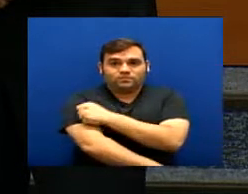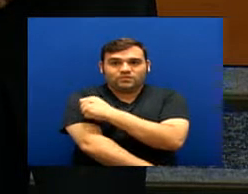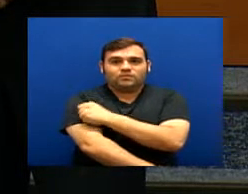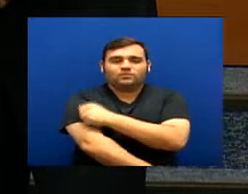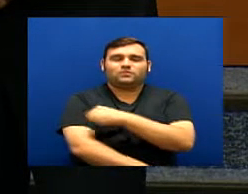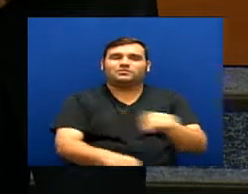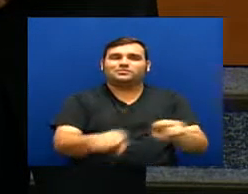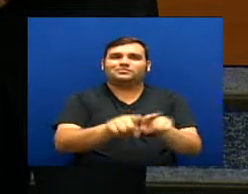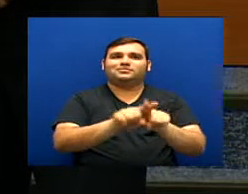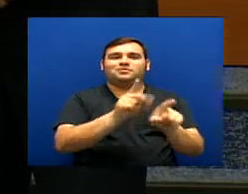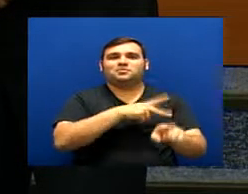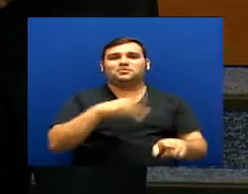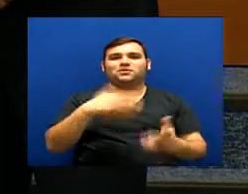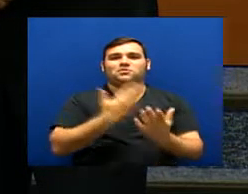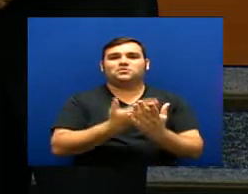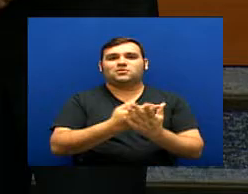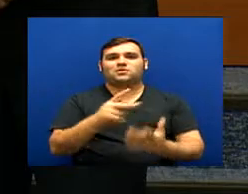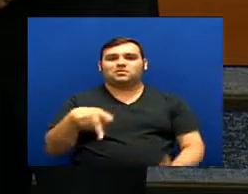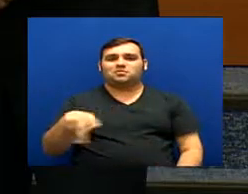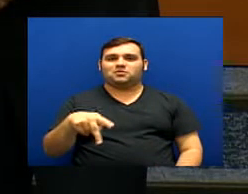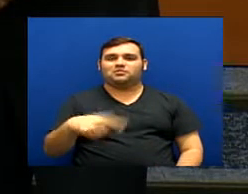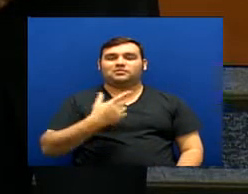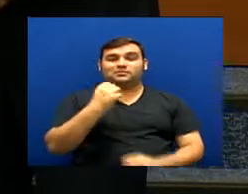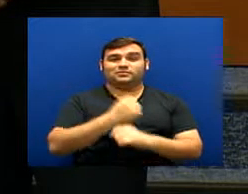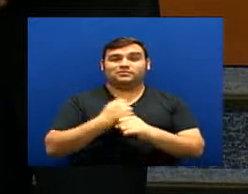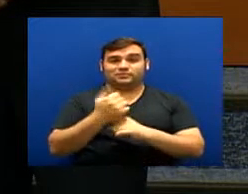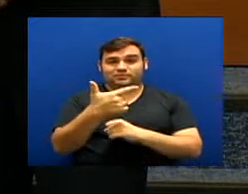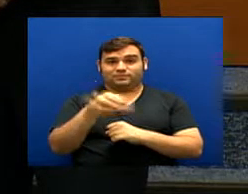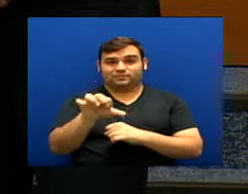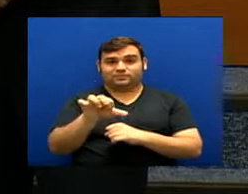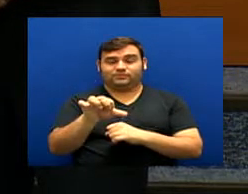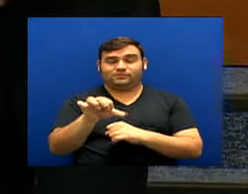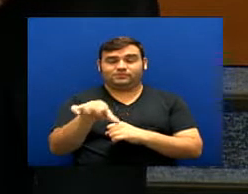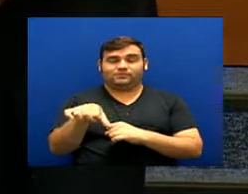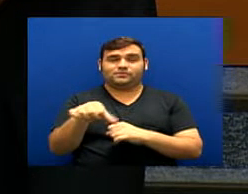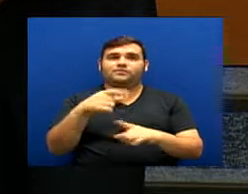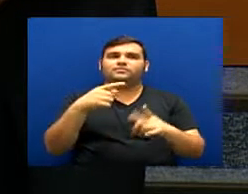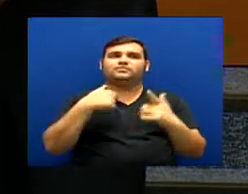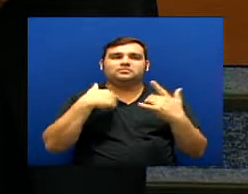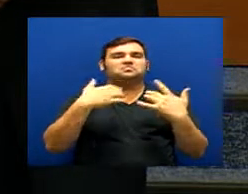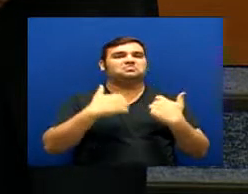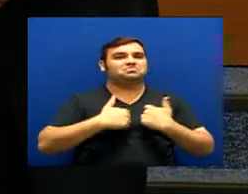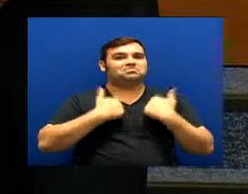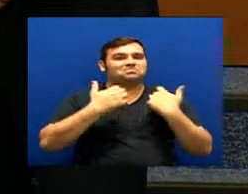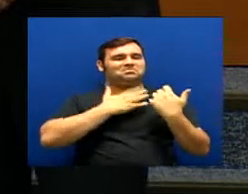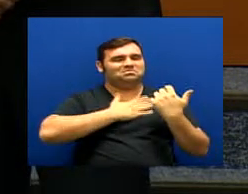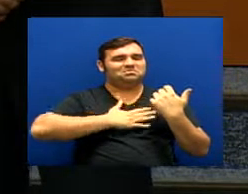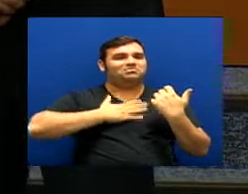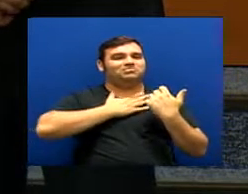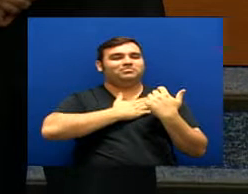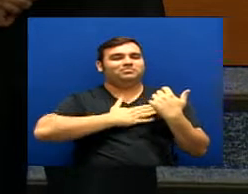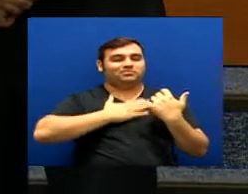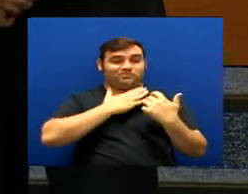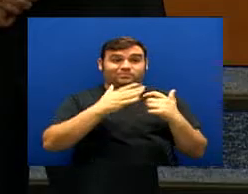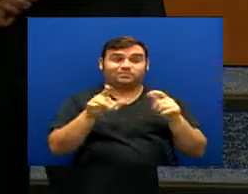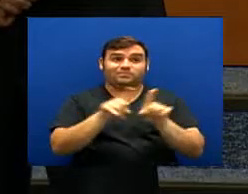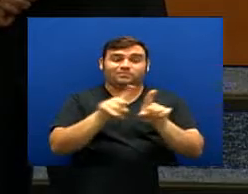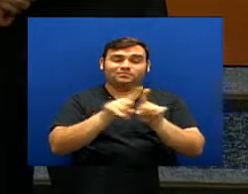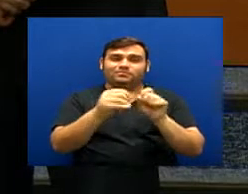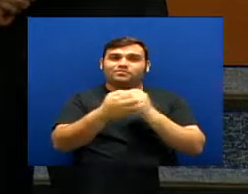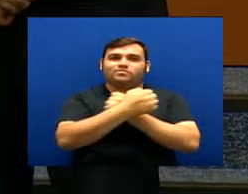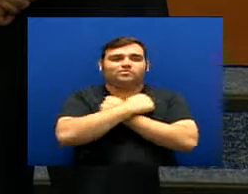filho Rodolfo, meu filho Rodrigo, minha filha Sofia e minha mãezinha. Minha mãezinha que introduziu, né,